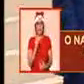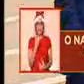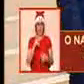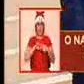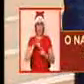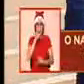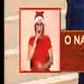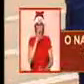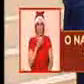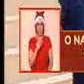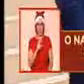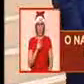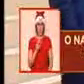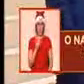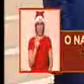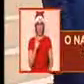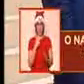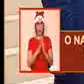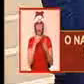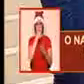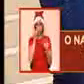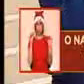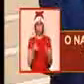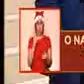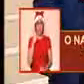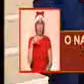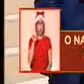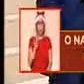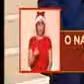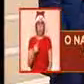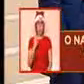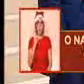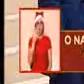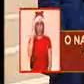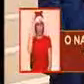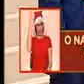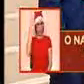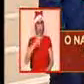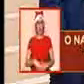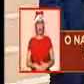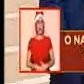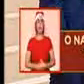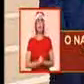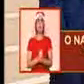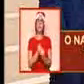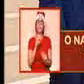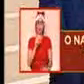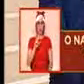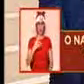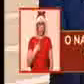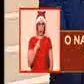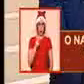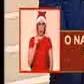Minho, na Quinta do Farejal. Graças a Deus está escutado. E no dia 1 vou estar em Vila Real, em...